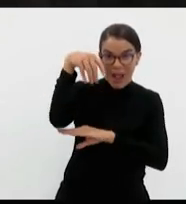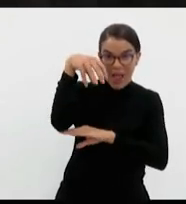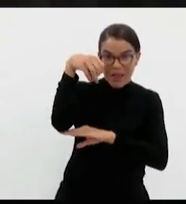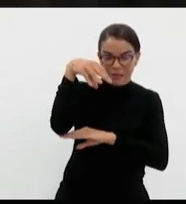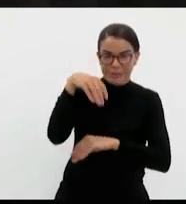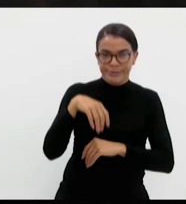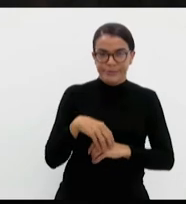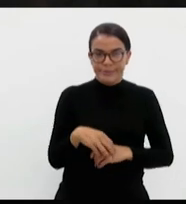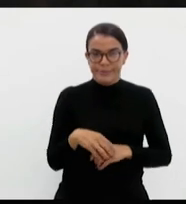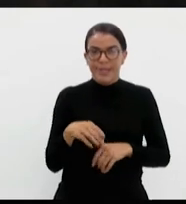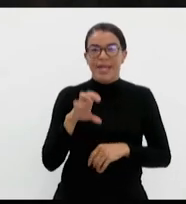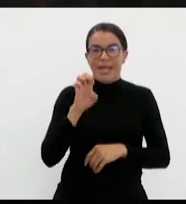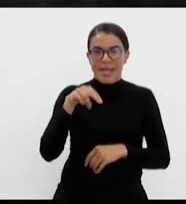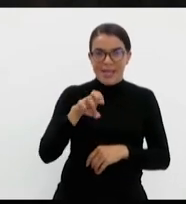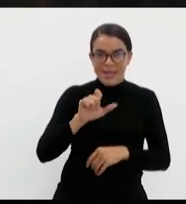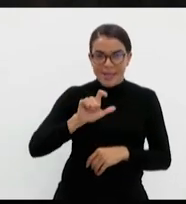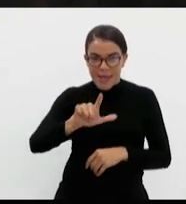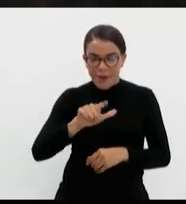Enel,